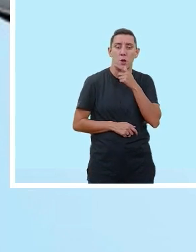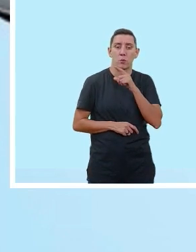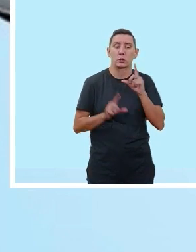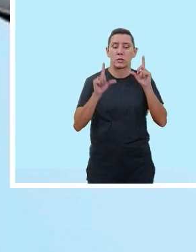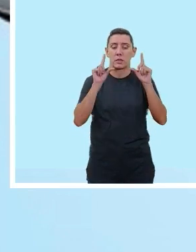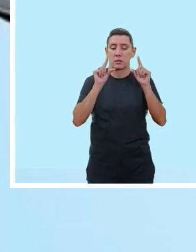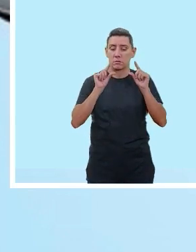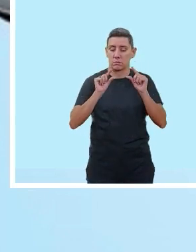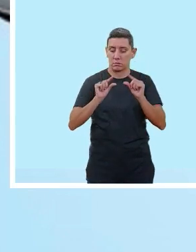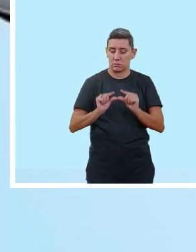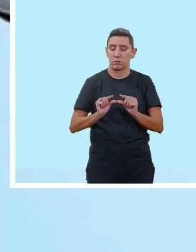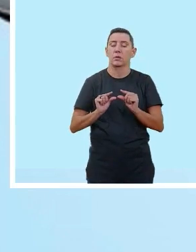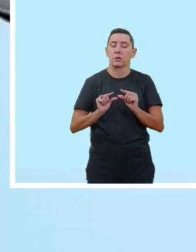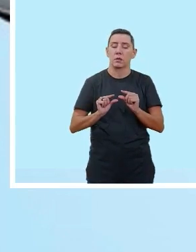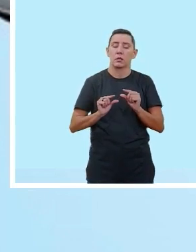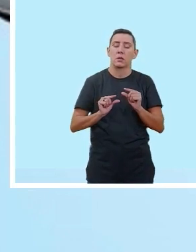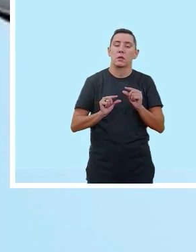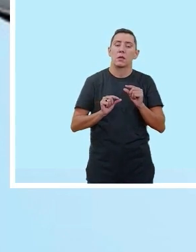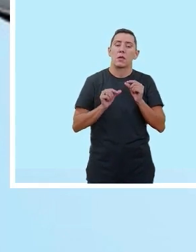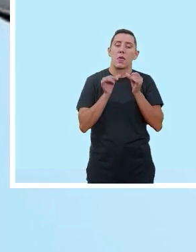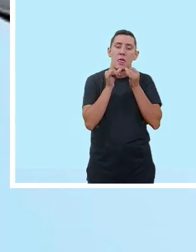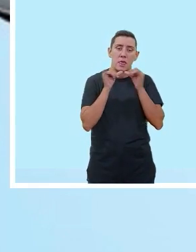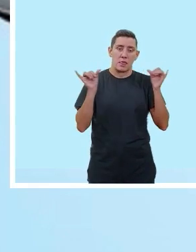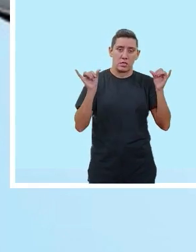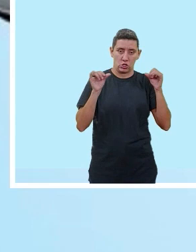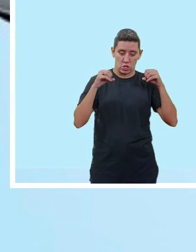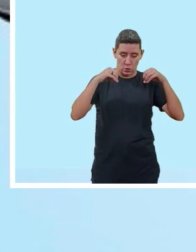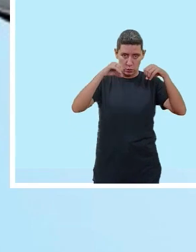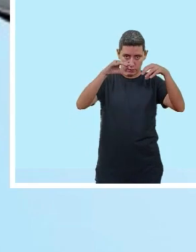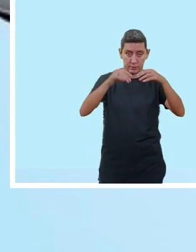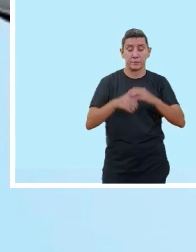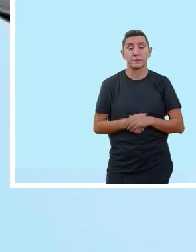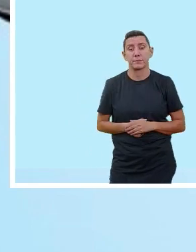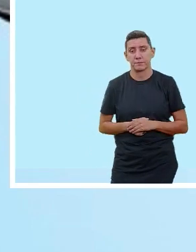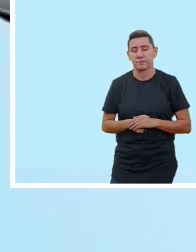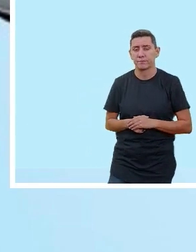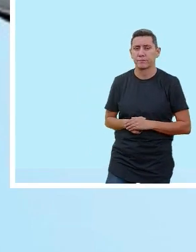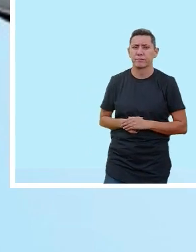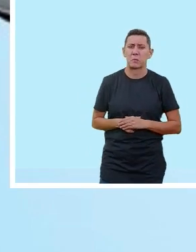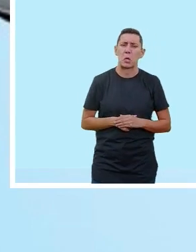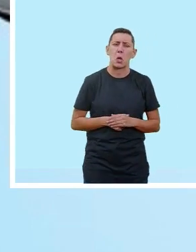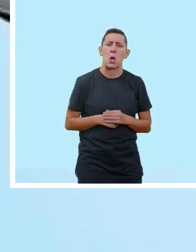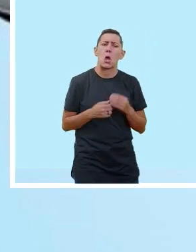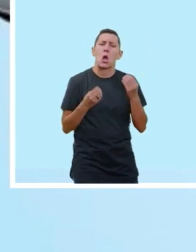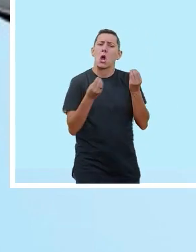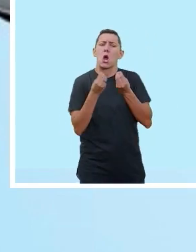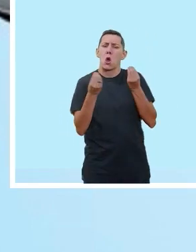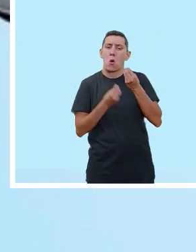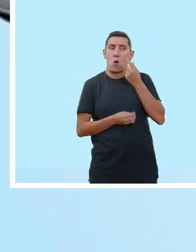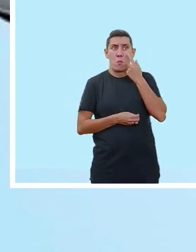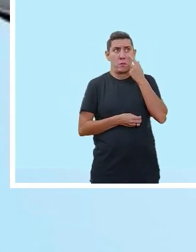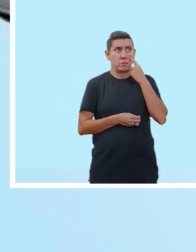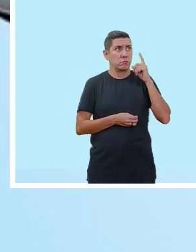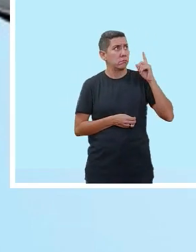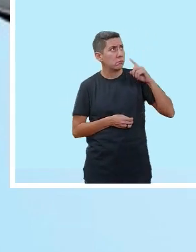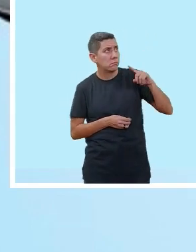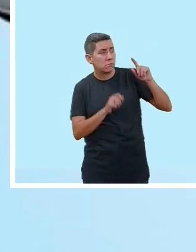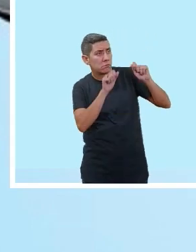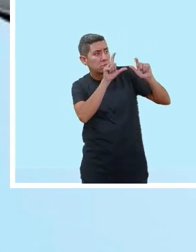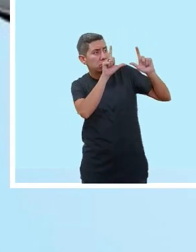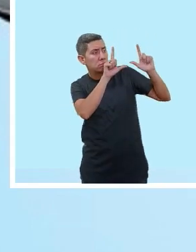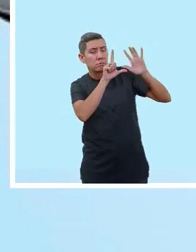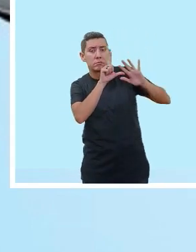reduzir o consumo de energia elétrica. Então vamos dar uma olhada aqui um pouquinho, bem rápido, né, no que seria um mapa de, por